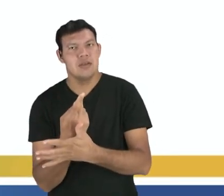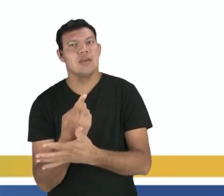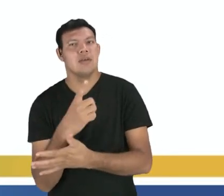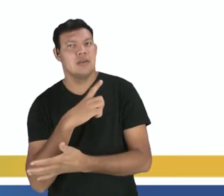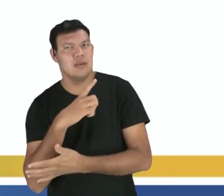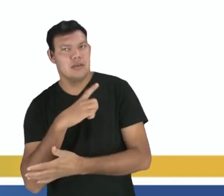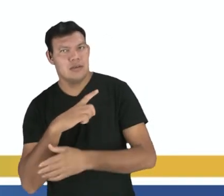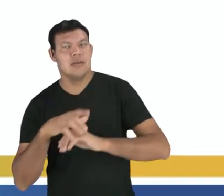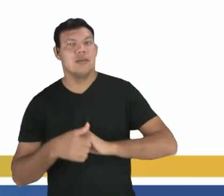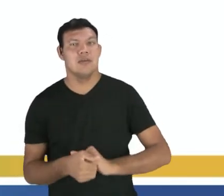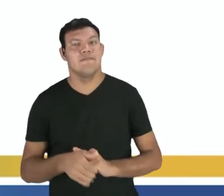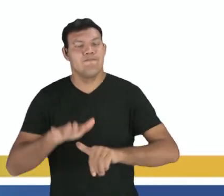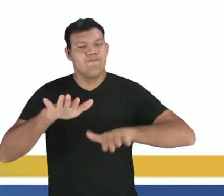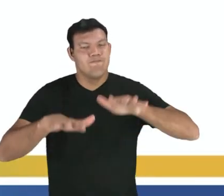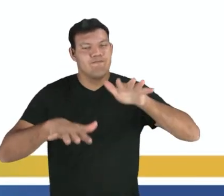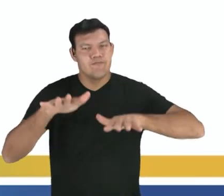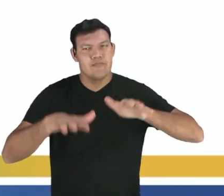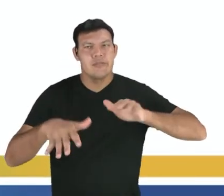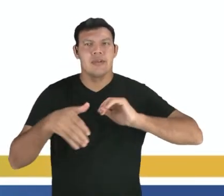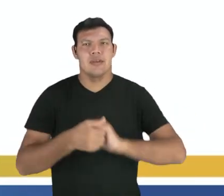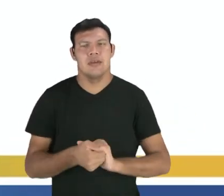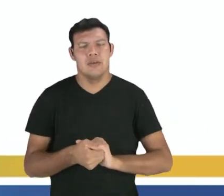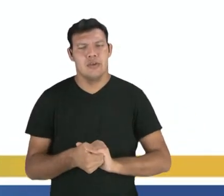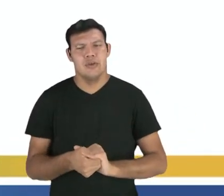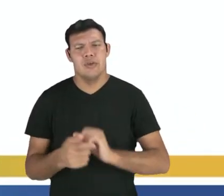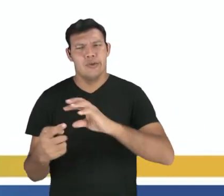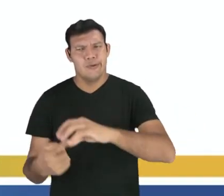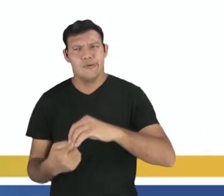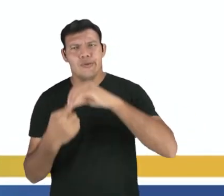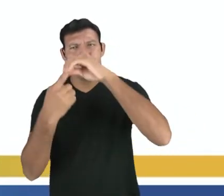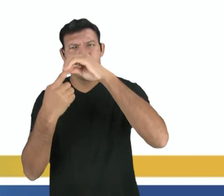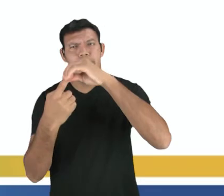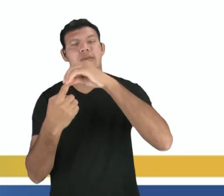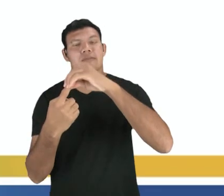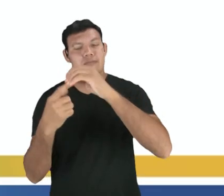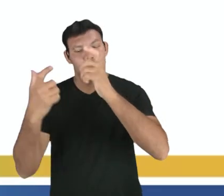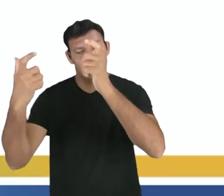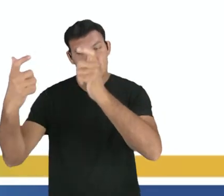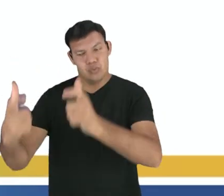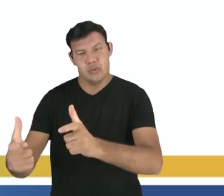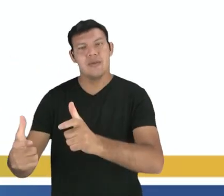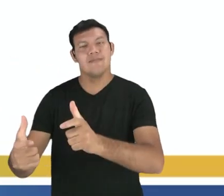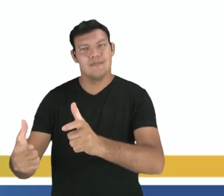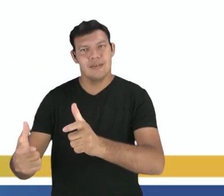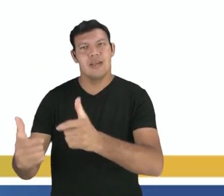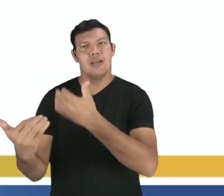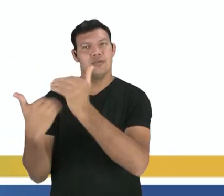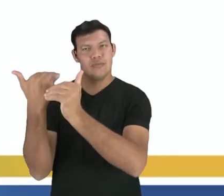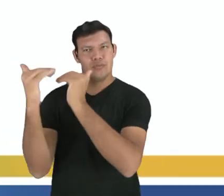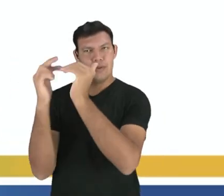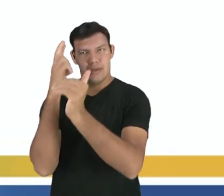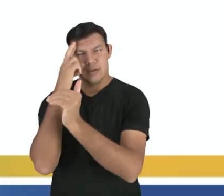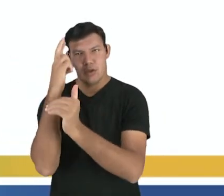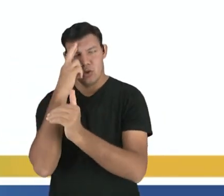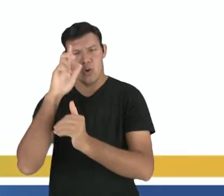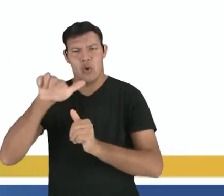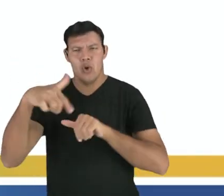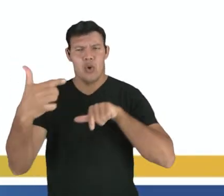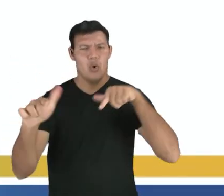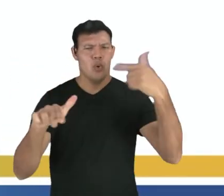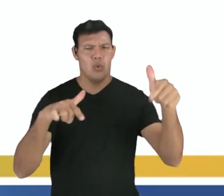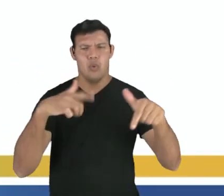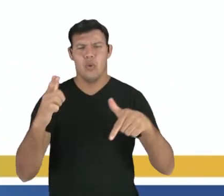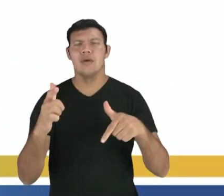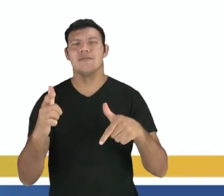história muitas vezes você tem apenas um ambiente em que acontece a história outras narrativas você como